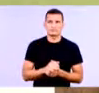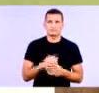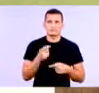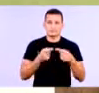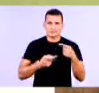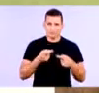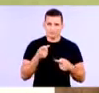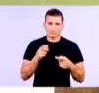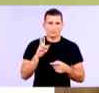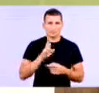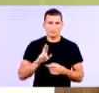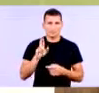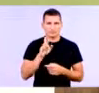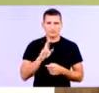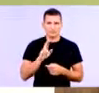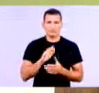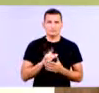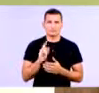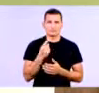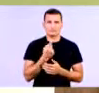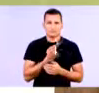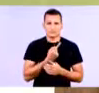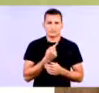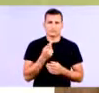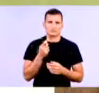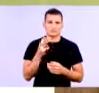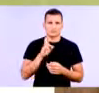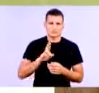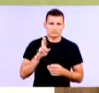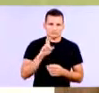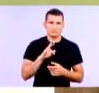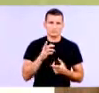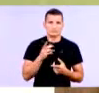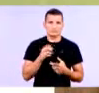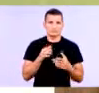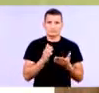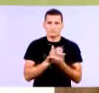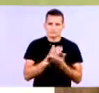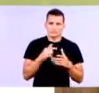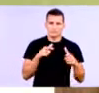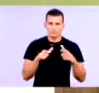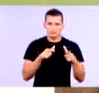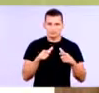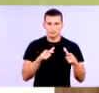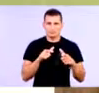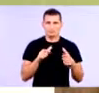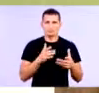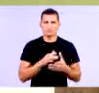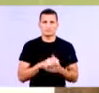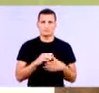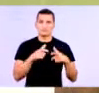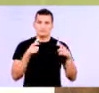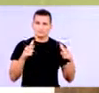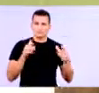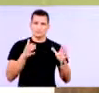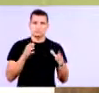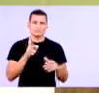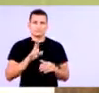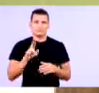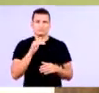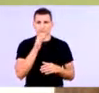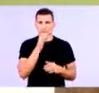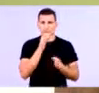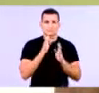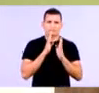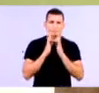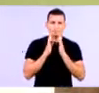de uso. Quando a gente utiliza algum serviço, vamos pegar um que é provável que a maioria já utilize, um Facebook